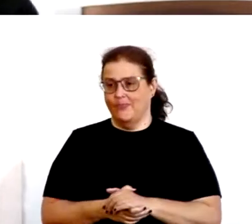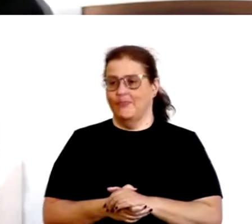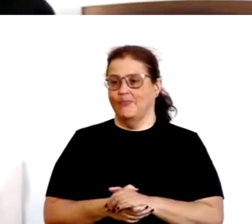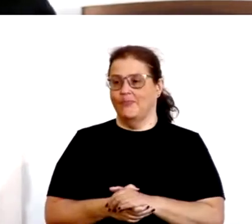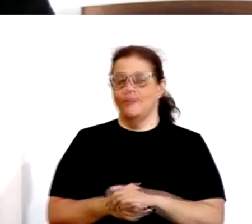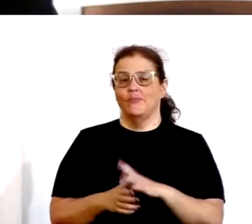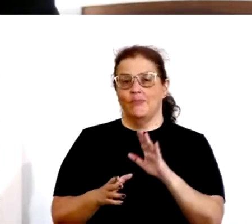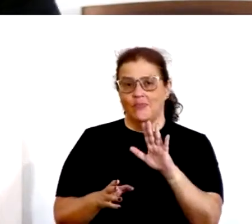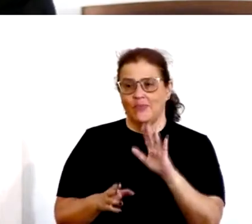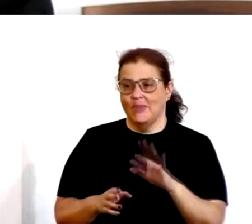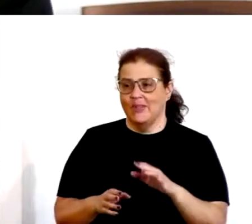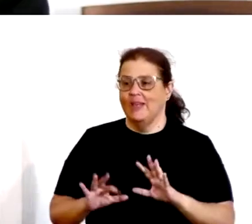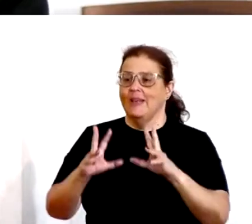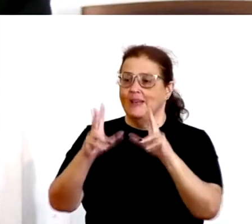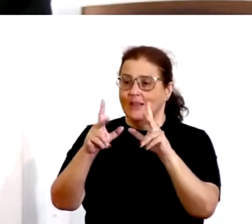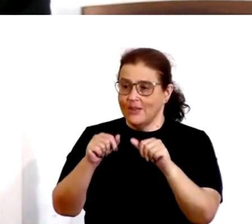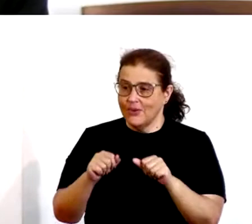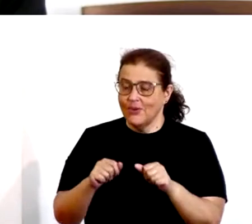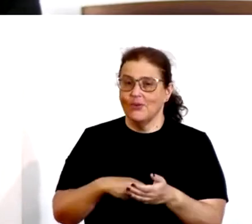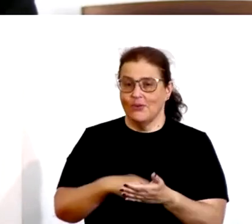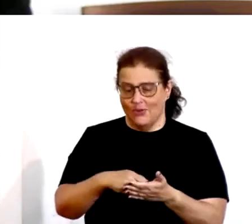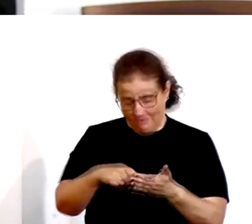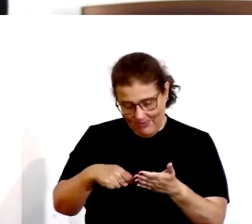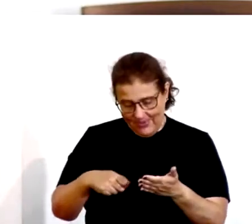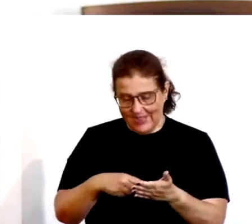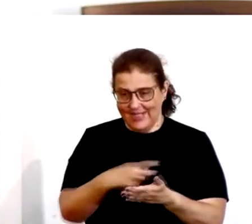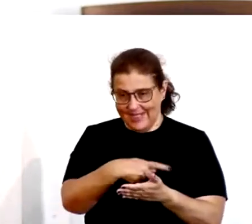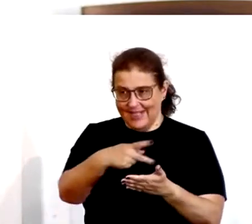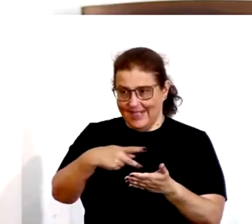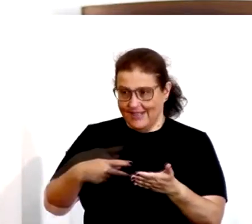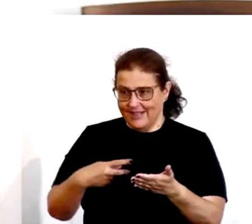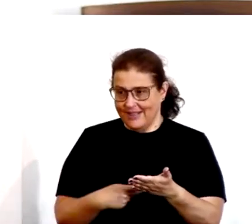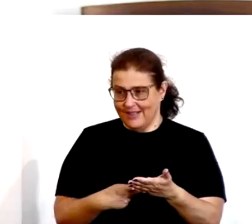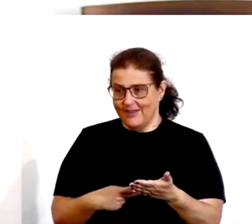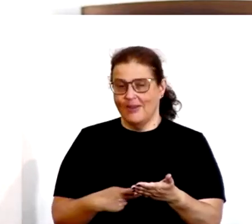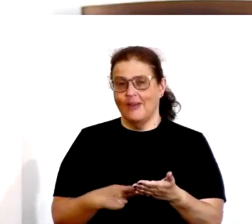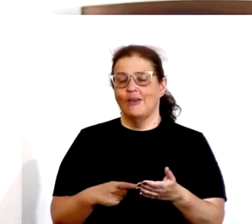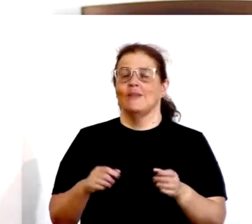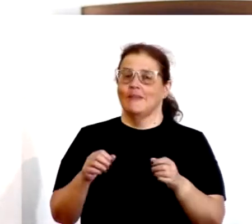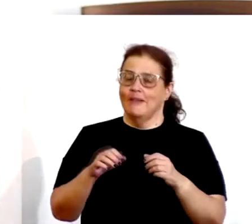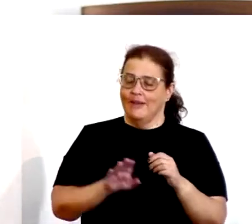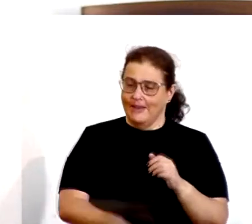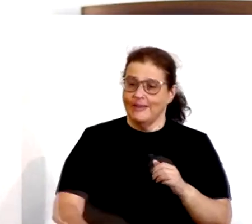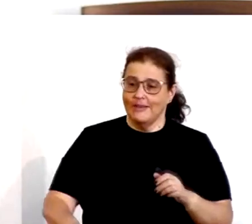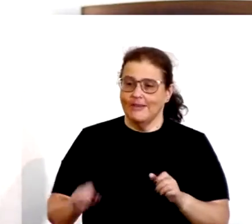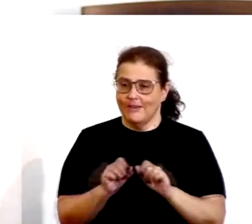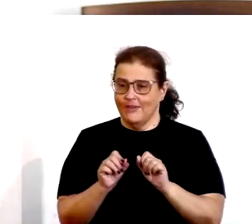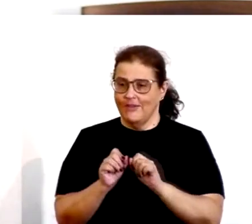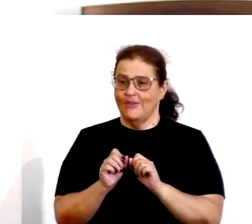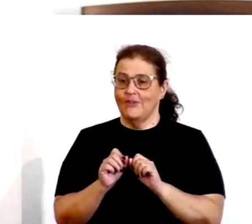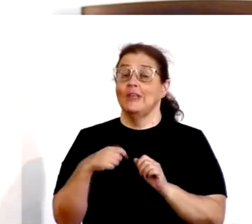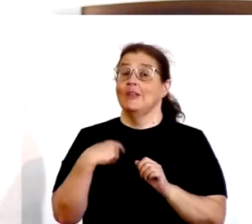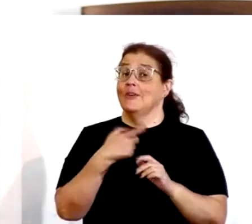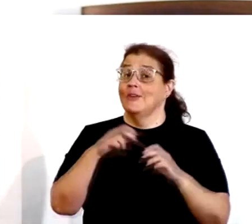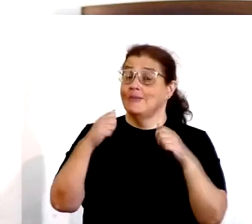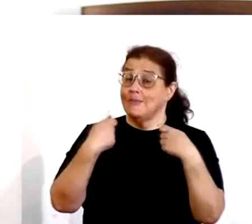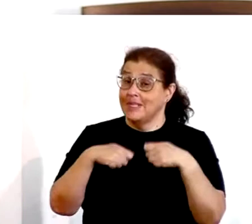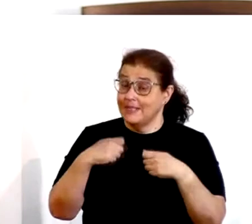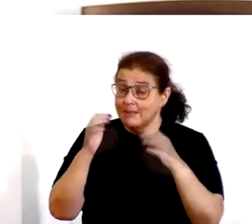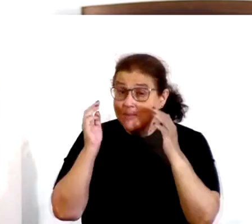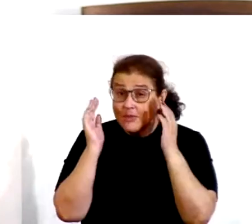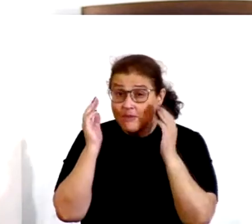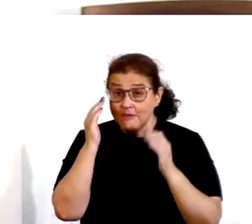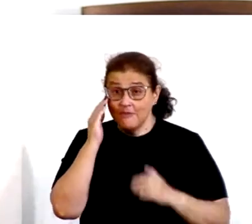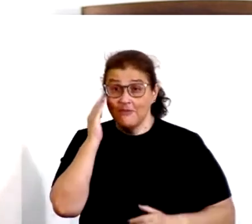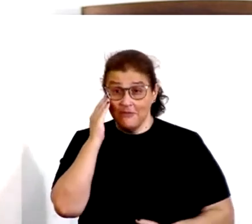em todos os desenhos que as crianças fazem. Tem um propósito nisso. E a gente precisa ficar de olho no que eles têm